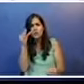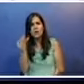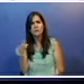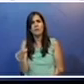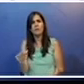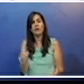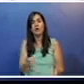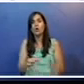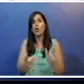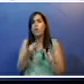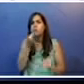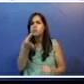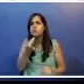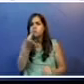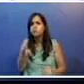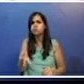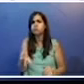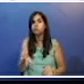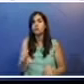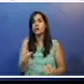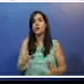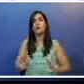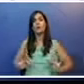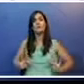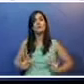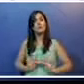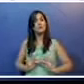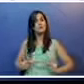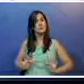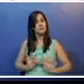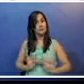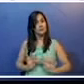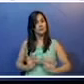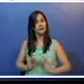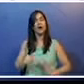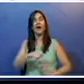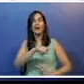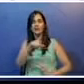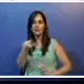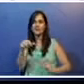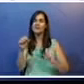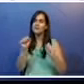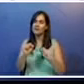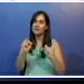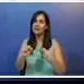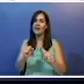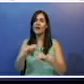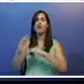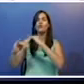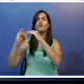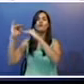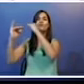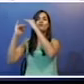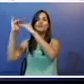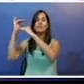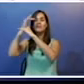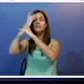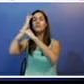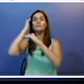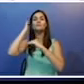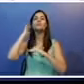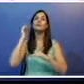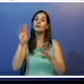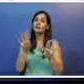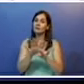com argúcia, com sensibilidade. Só assim poderão usufruir plenamente